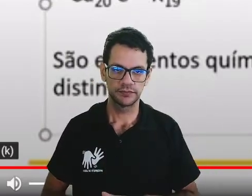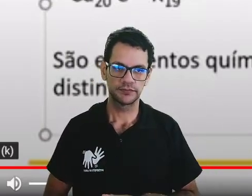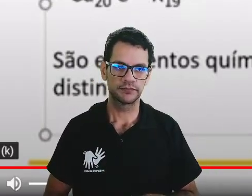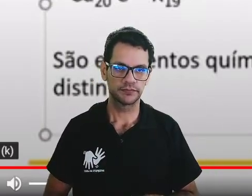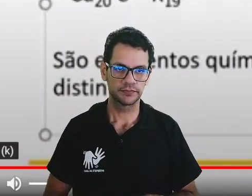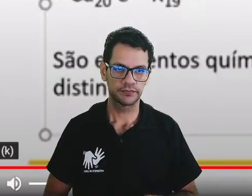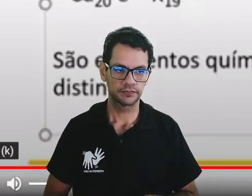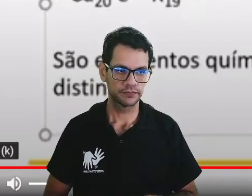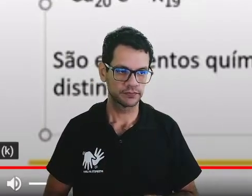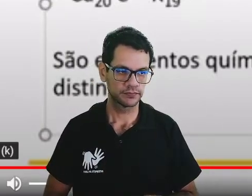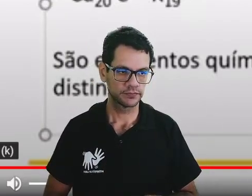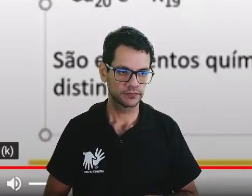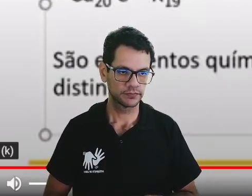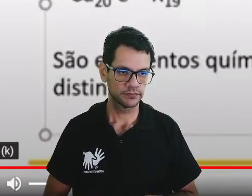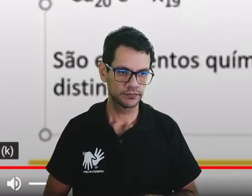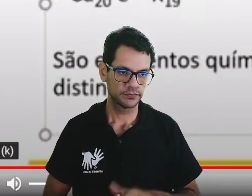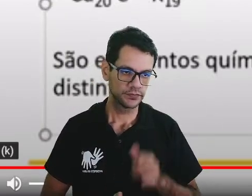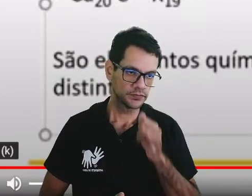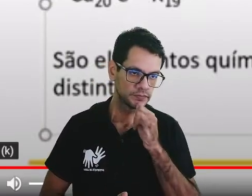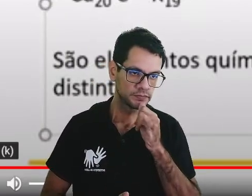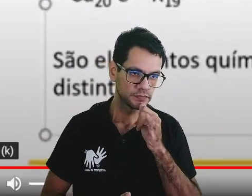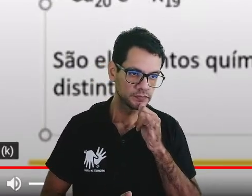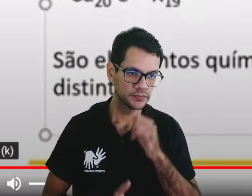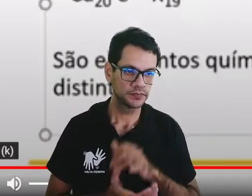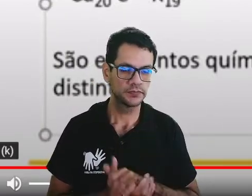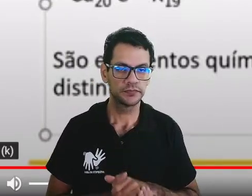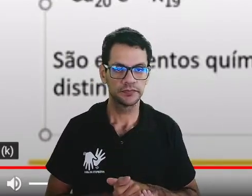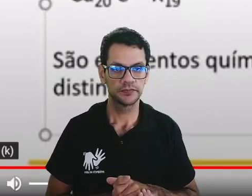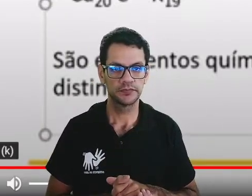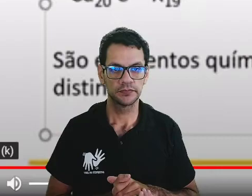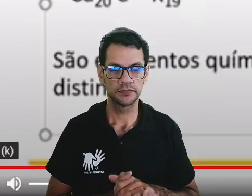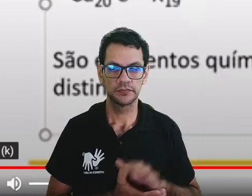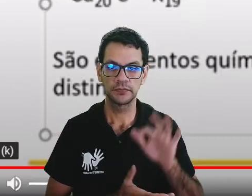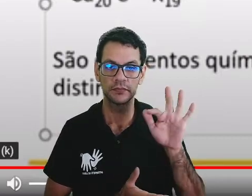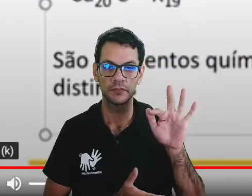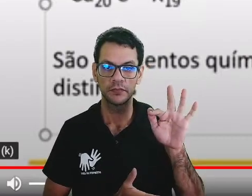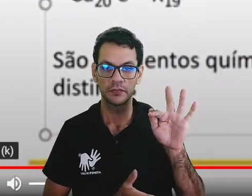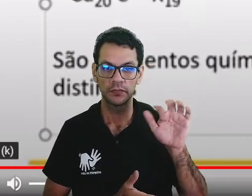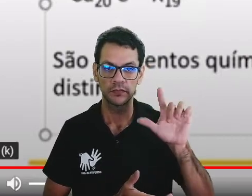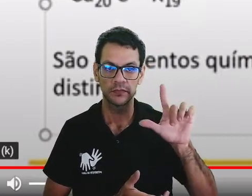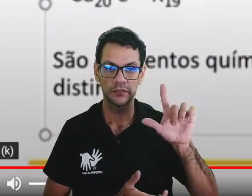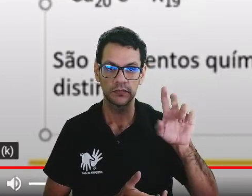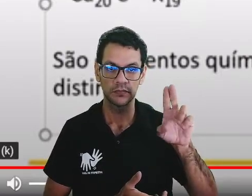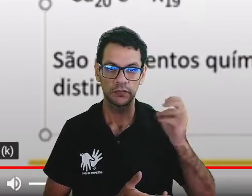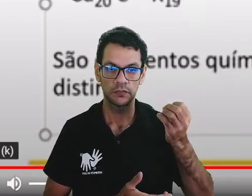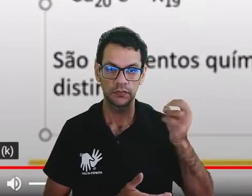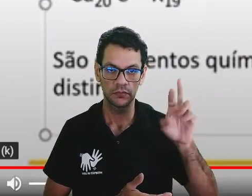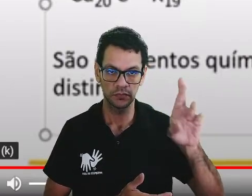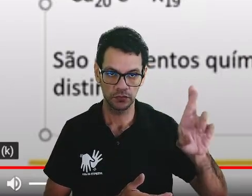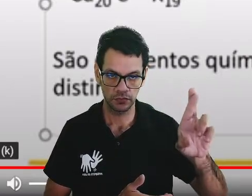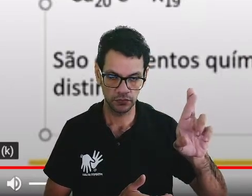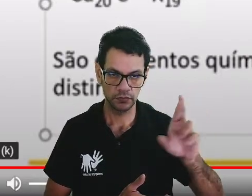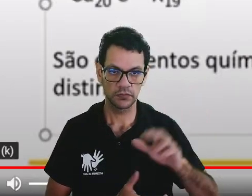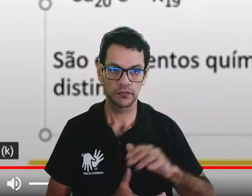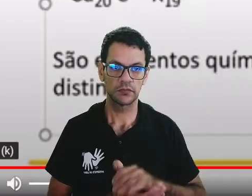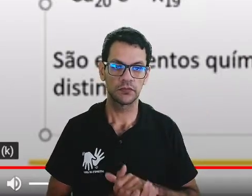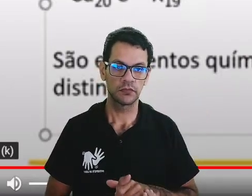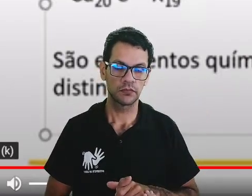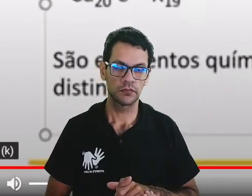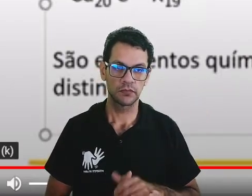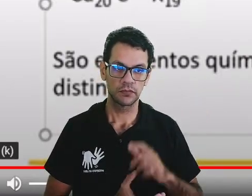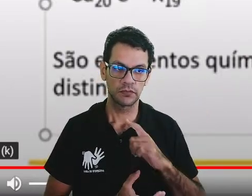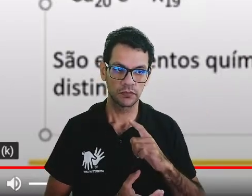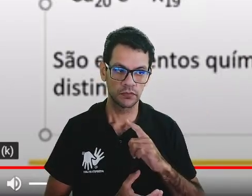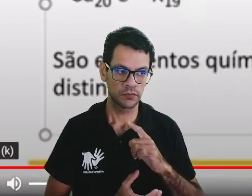Então, o flúor e o neônio são exemplos de isótopos. Se a gente diminuir aqui 19 menos 9, ou seja, eu tenho a